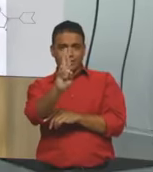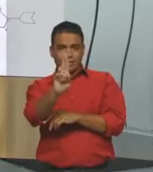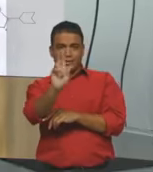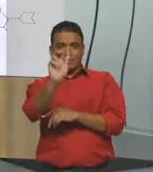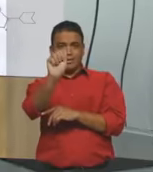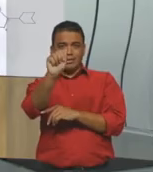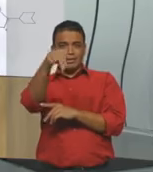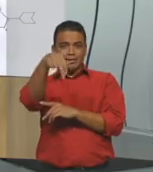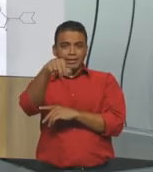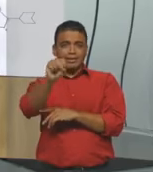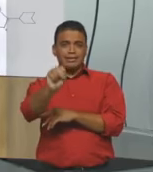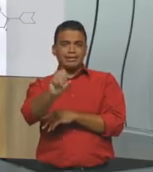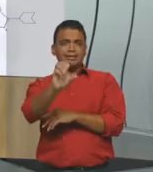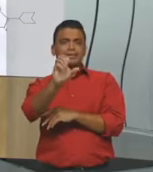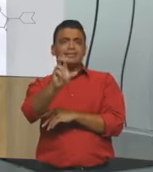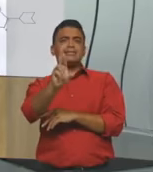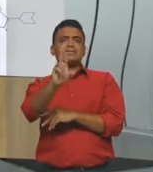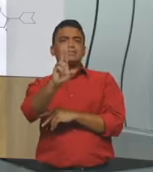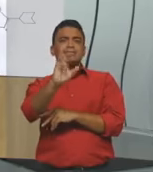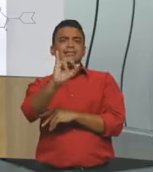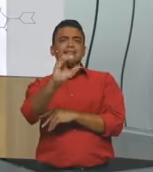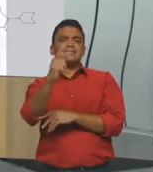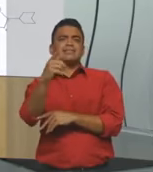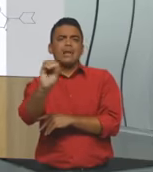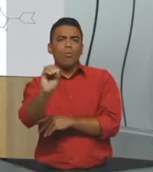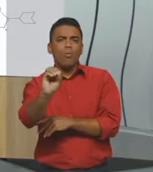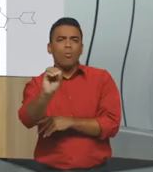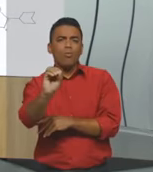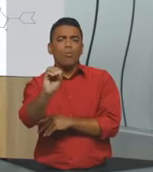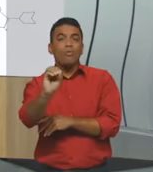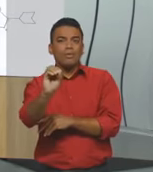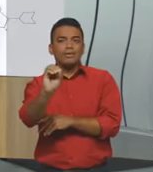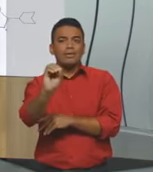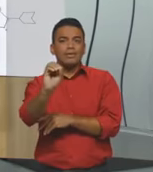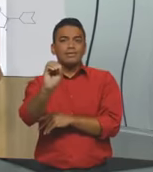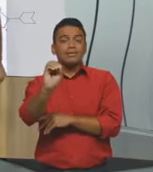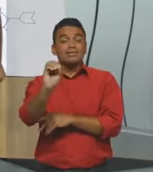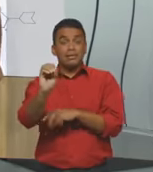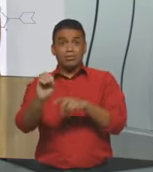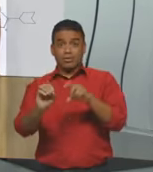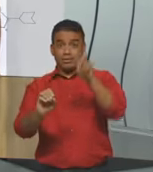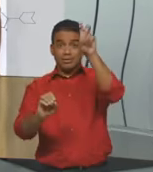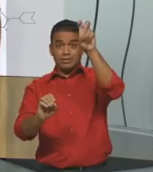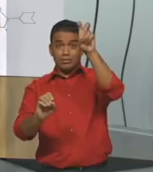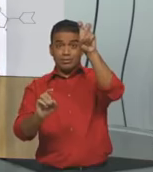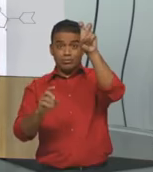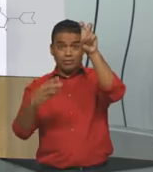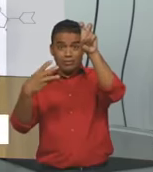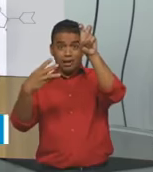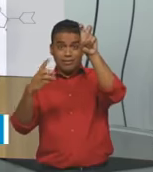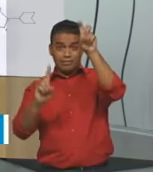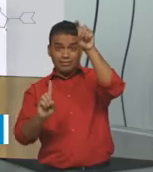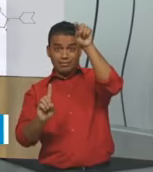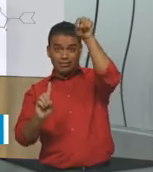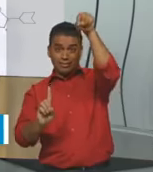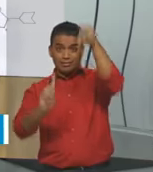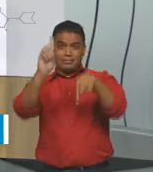transcrição. Isso que é a transcrição. E sempre do sentido 5 linhas para 3 linhas.